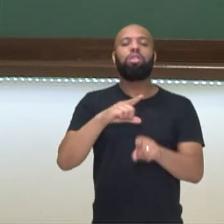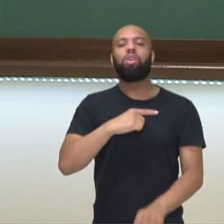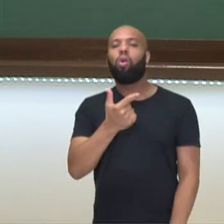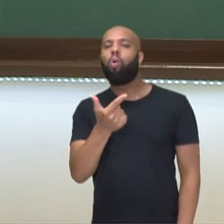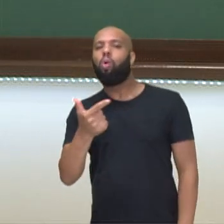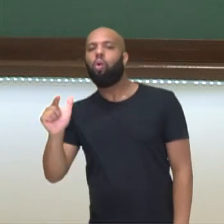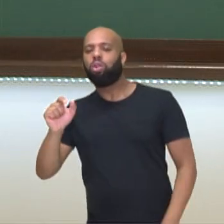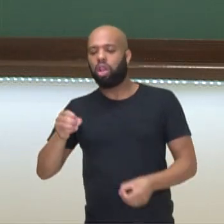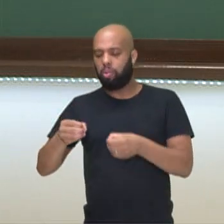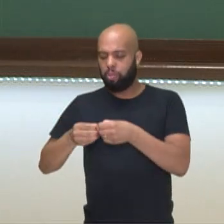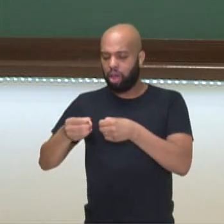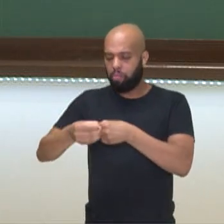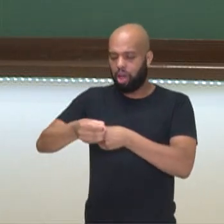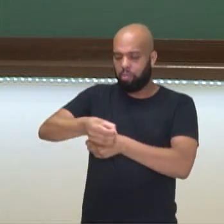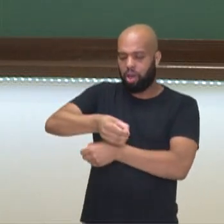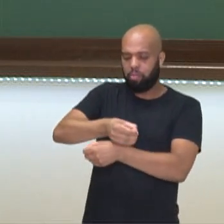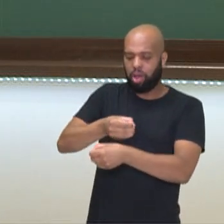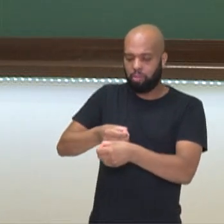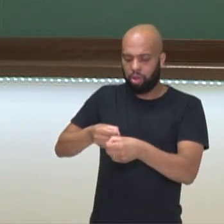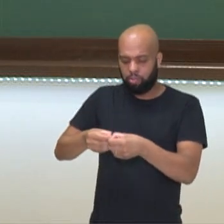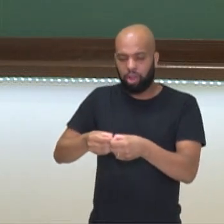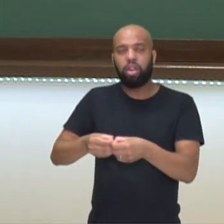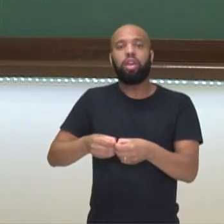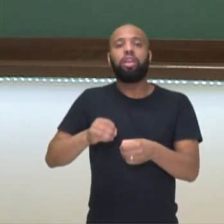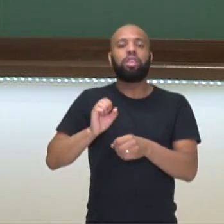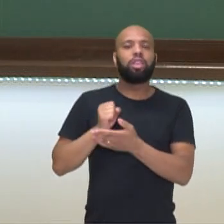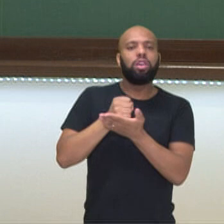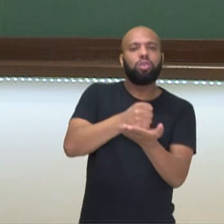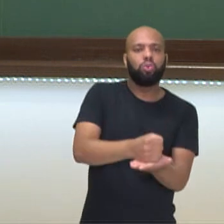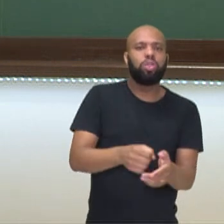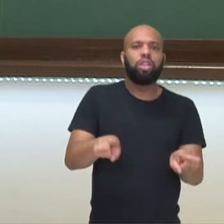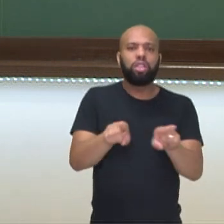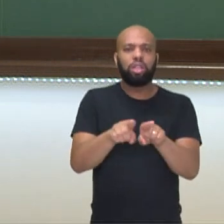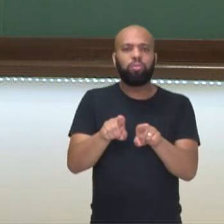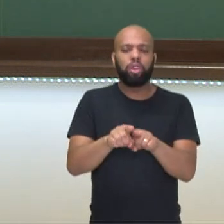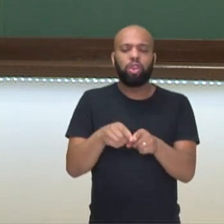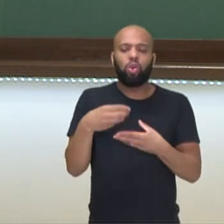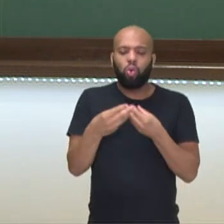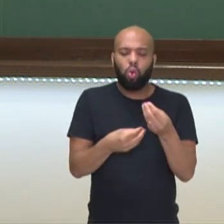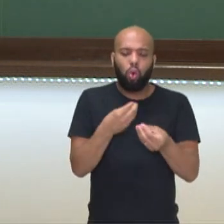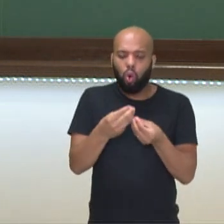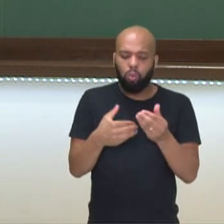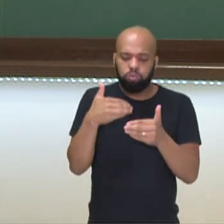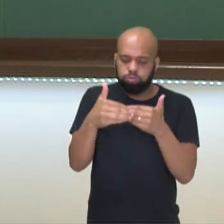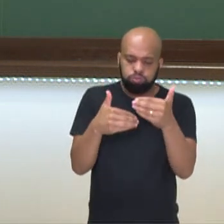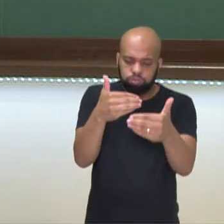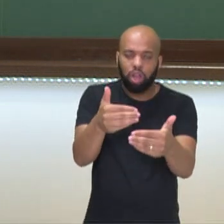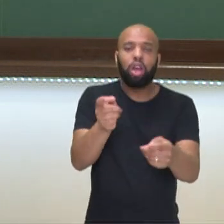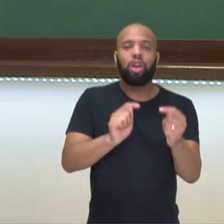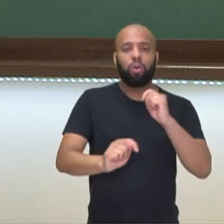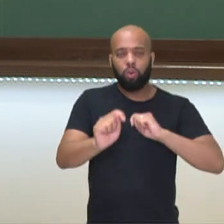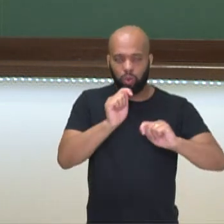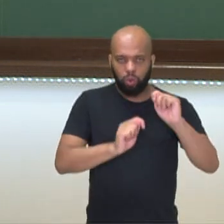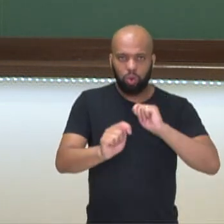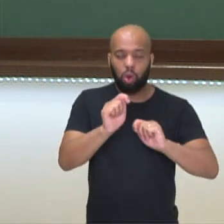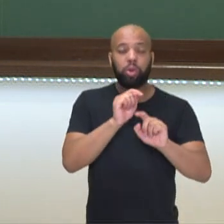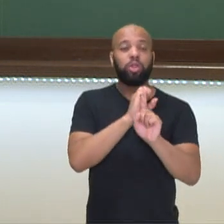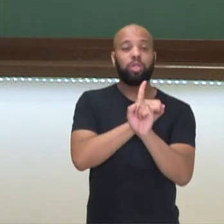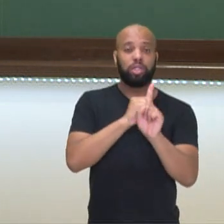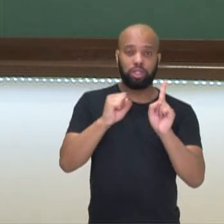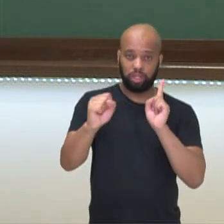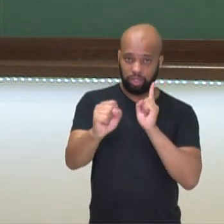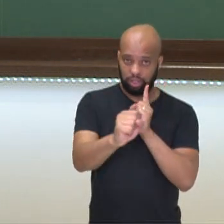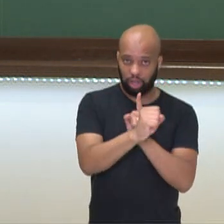regiões metropolitanas no território paranaense que auxiliam no processo de desenvolvimento econômico e